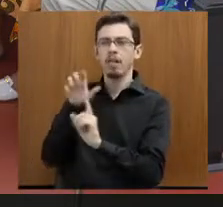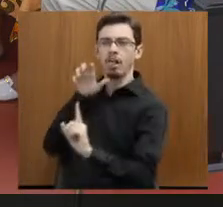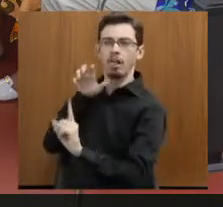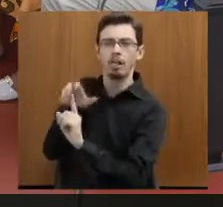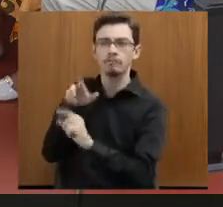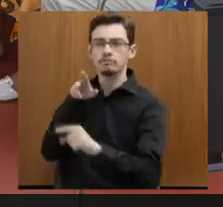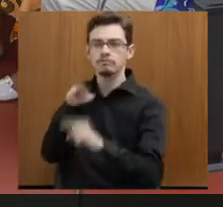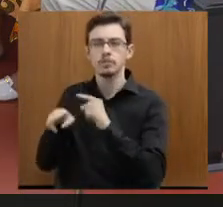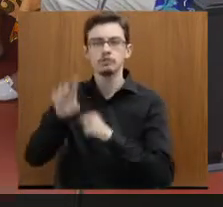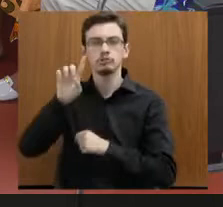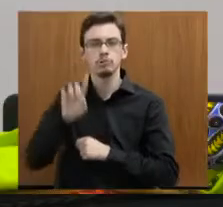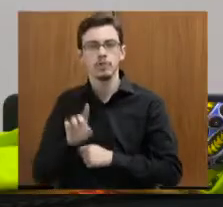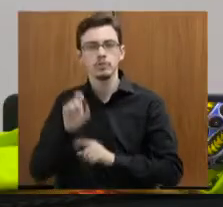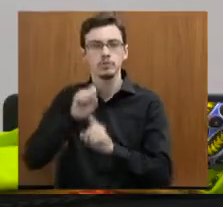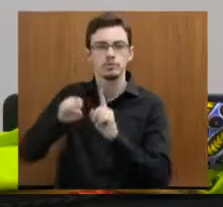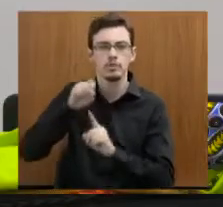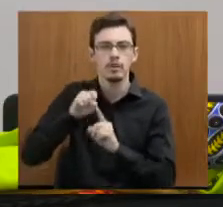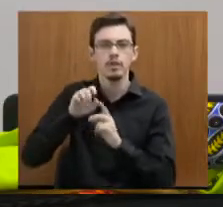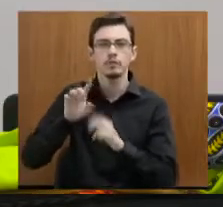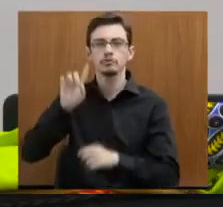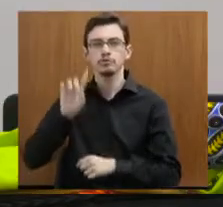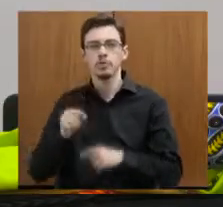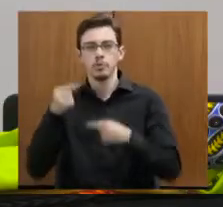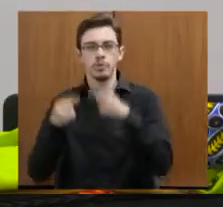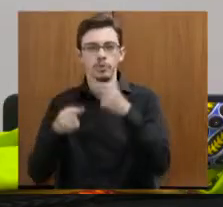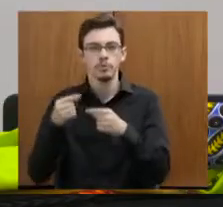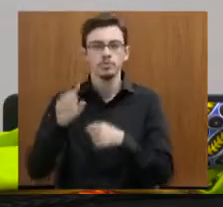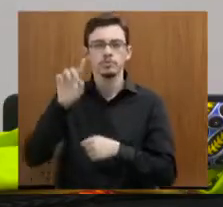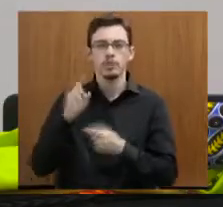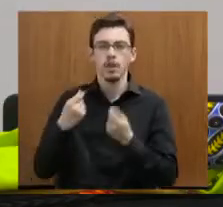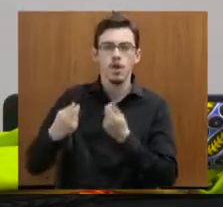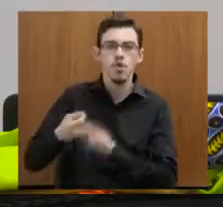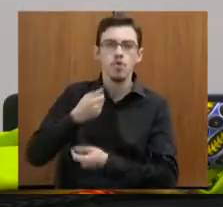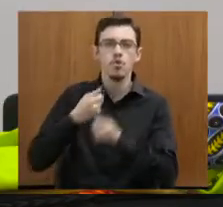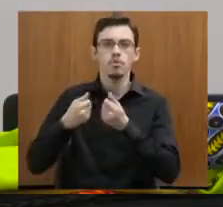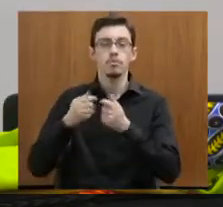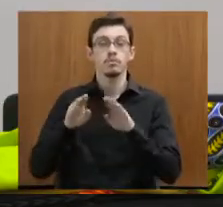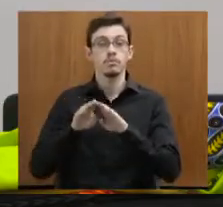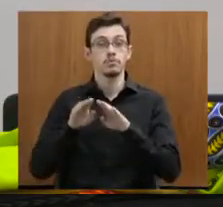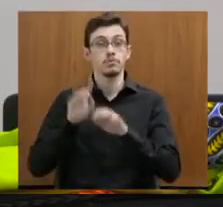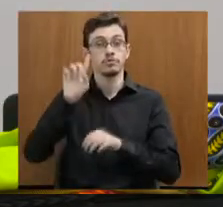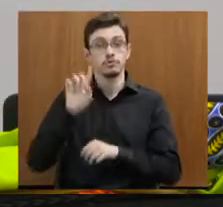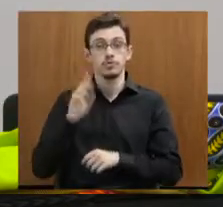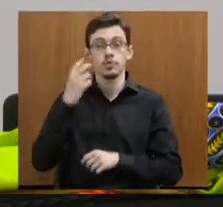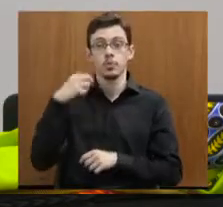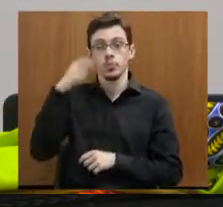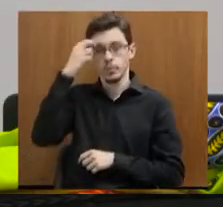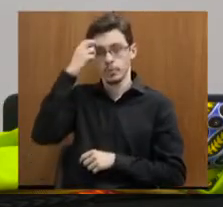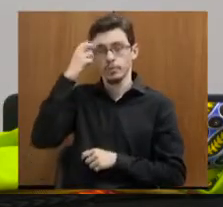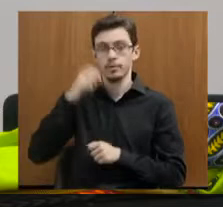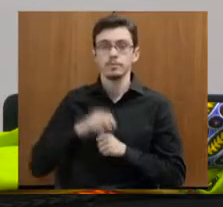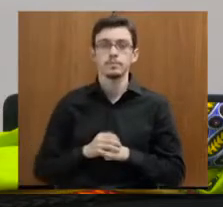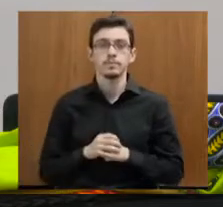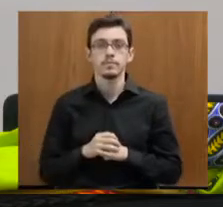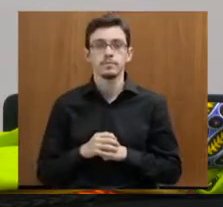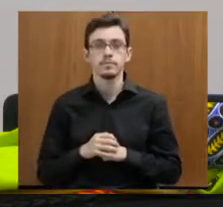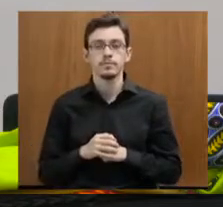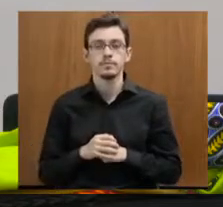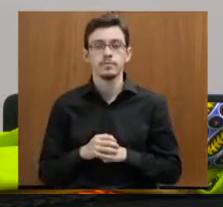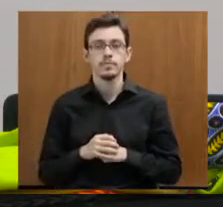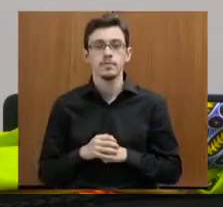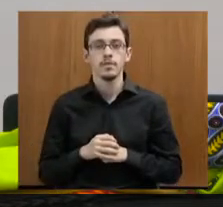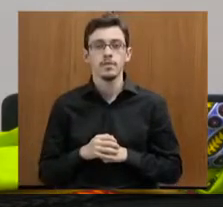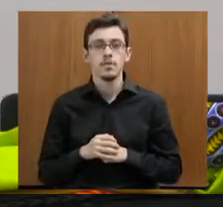direitos sociais políticos econômicos e culturais E desde a fundação